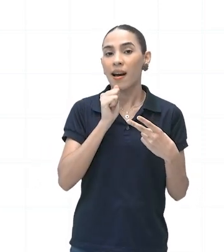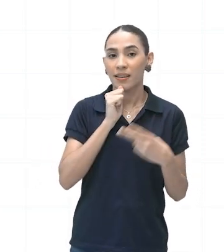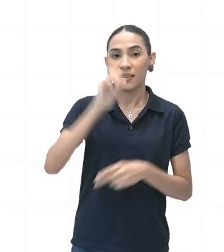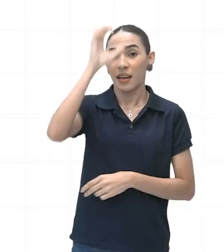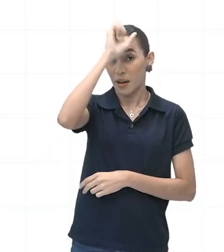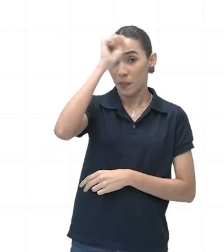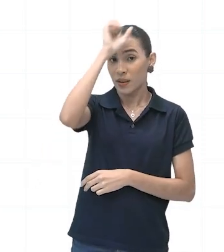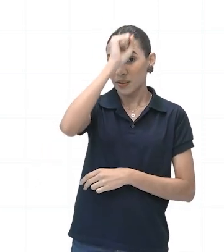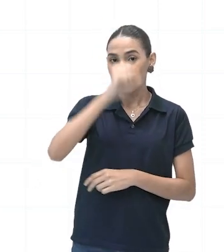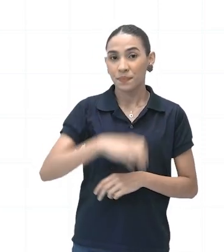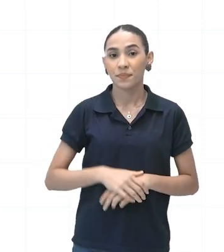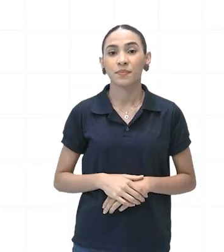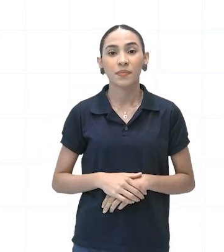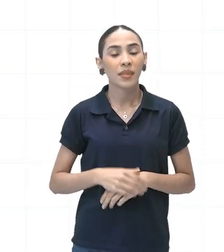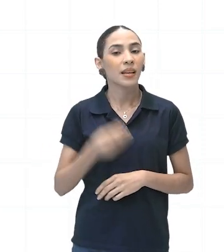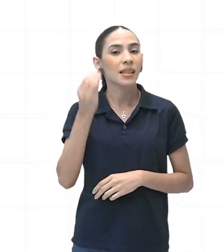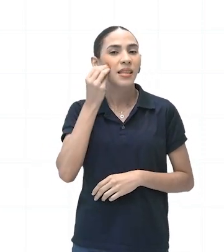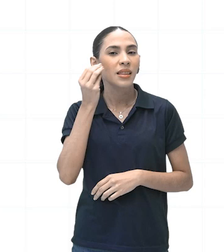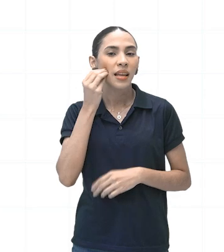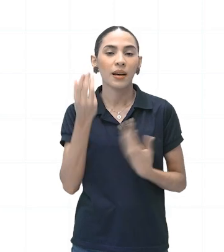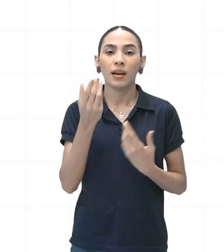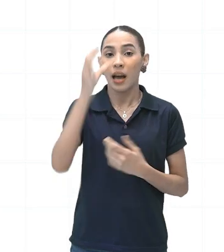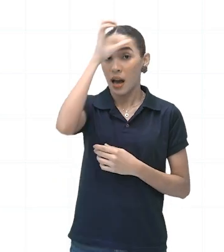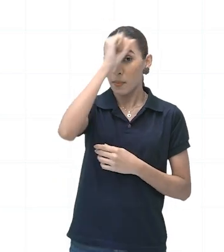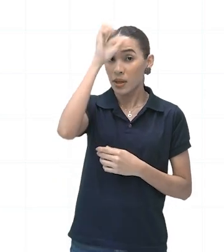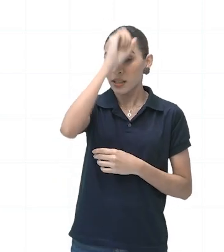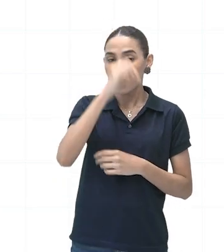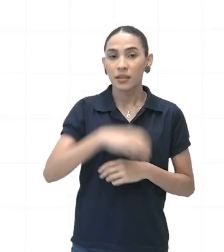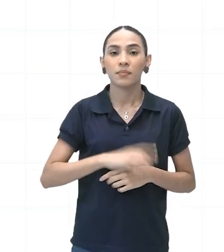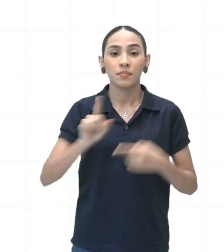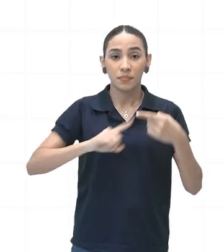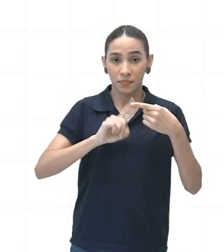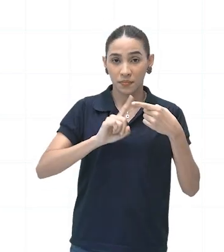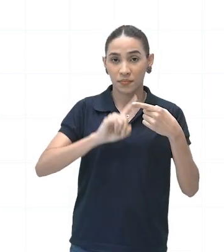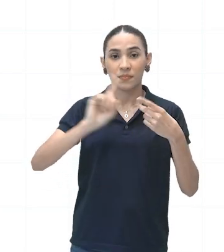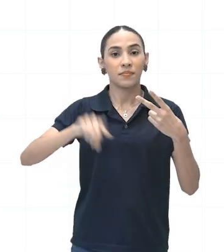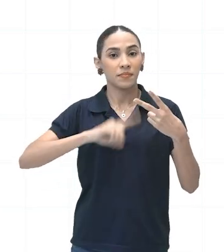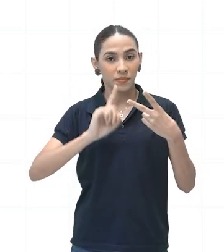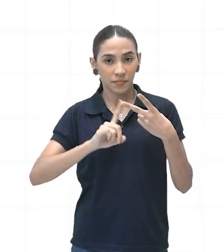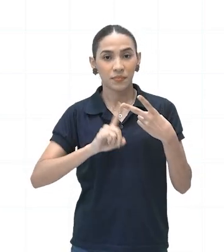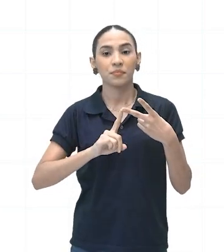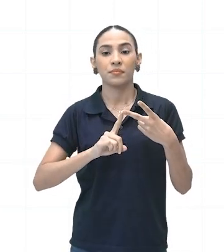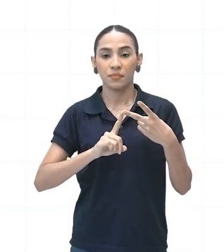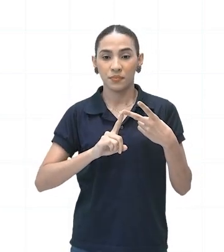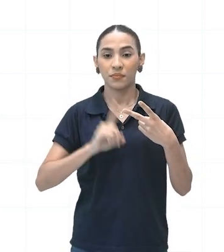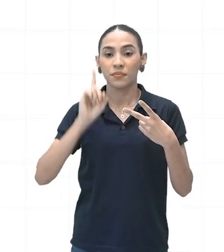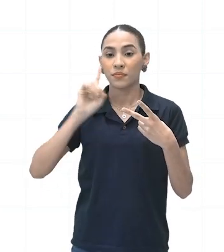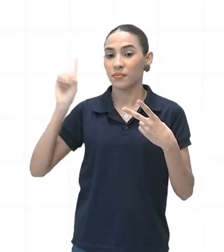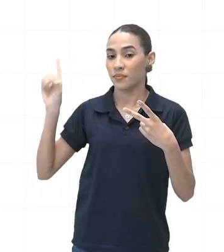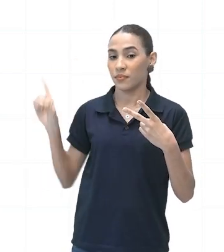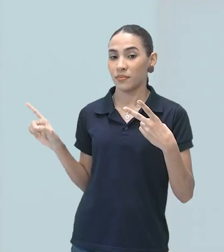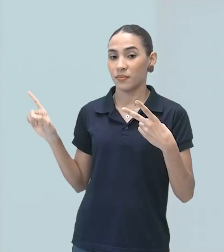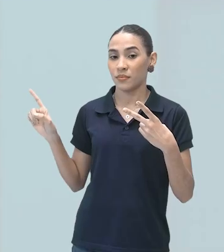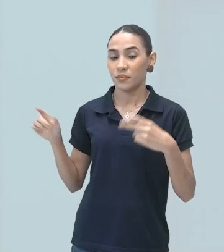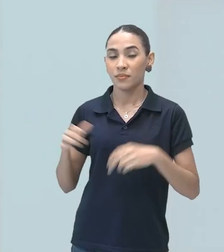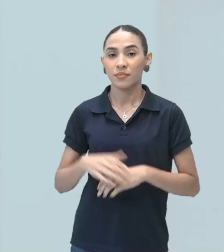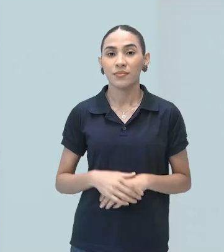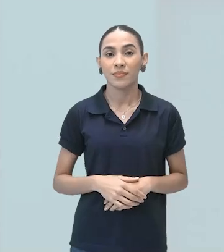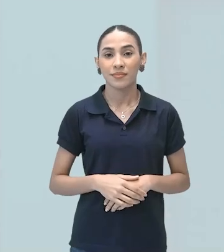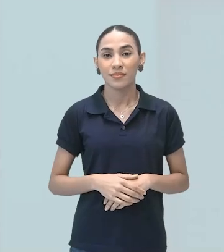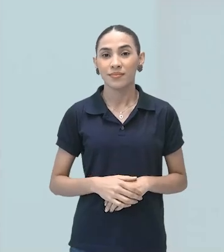vamos aprender. Tentar compreender um pouco sobre a coordenação e tentar compreender um pouco sobre a